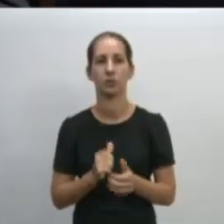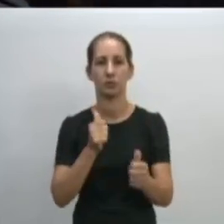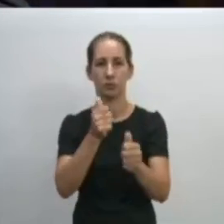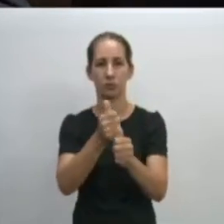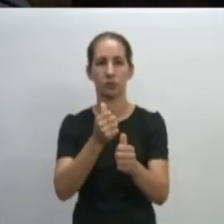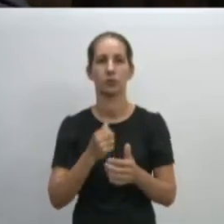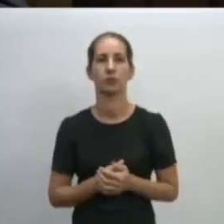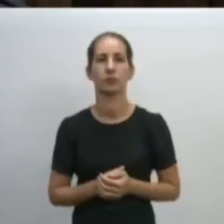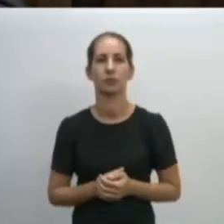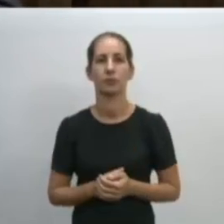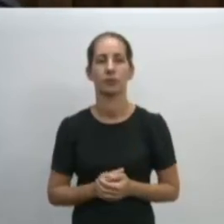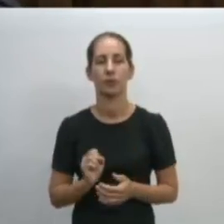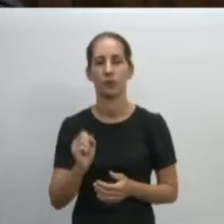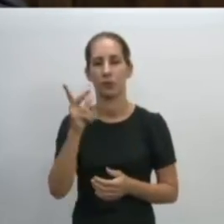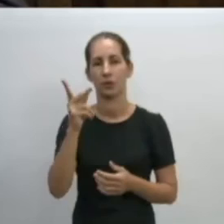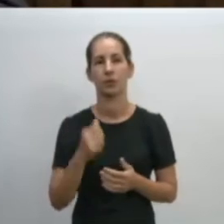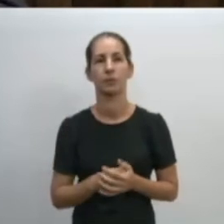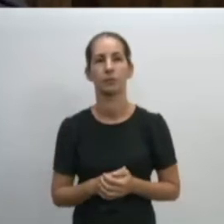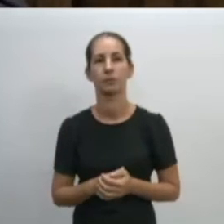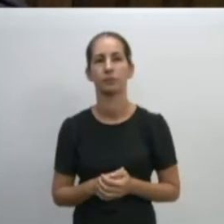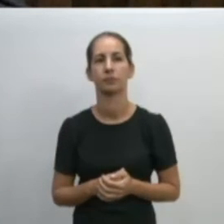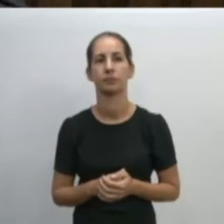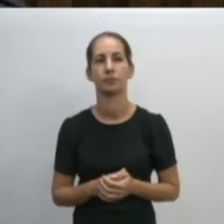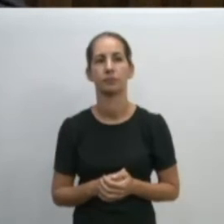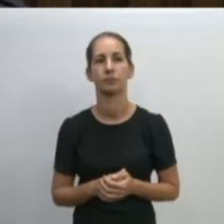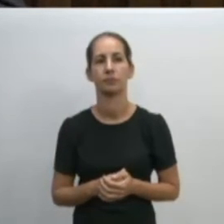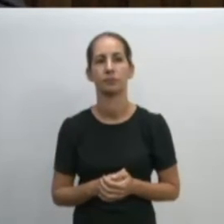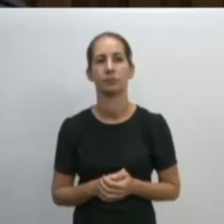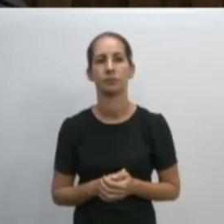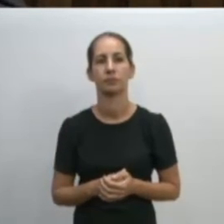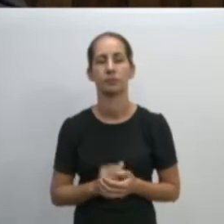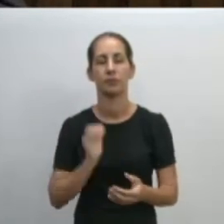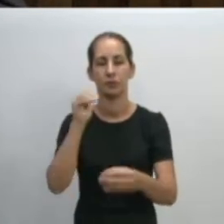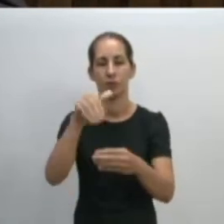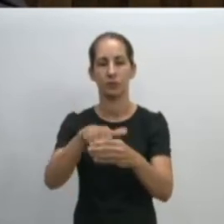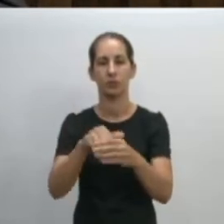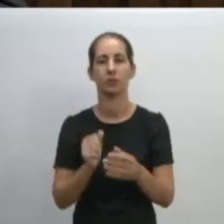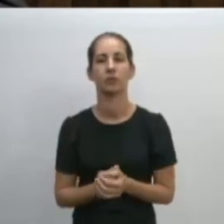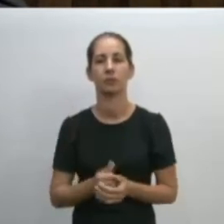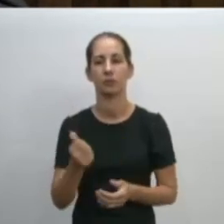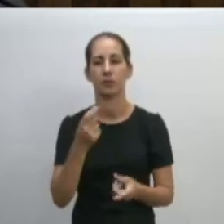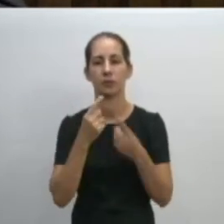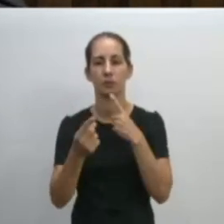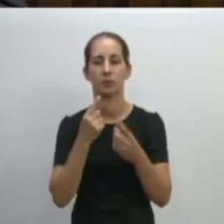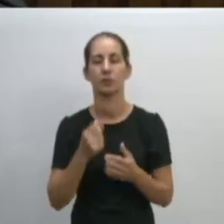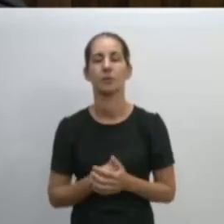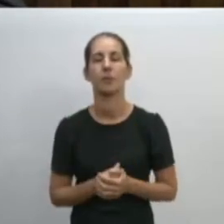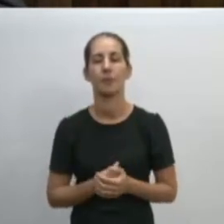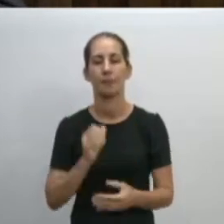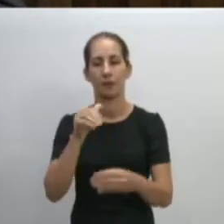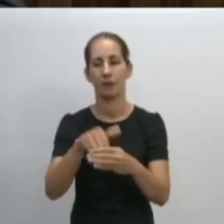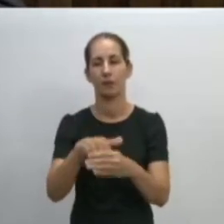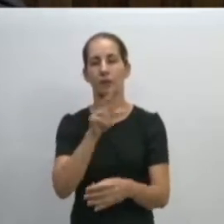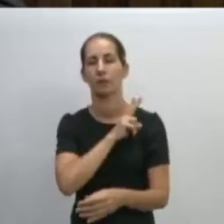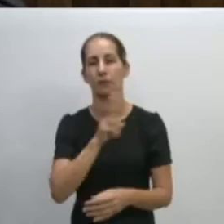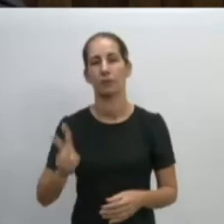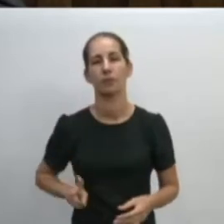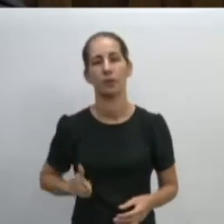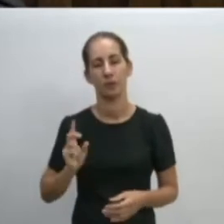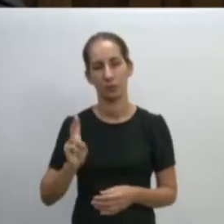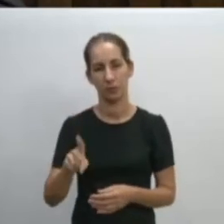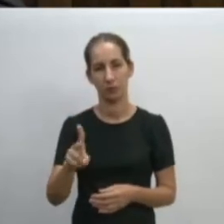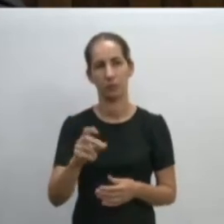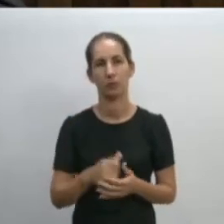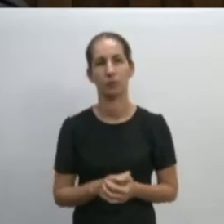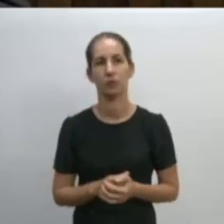substitutivo. Tá ok, Vossa Excelência. Em votação, primeira discussão, vereadores que aprovam o